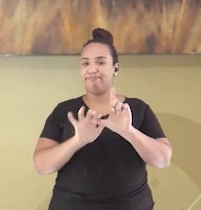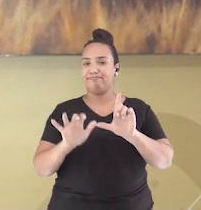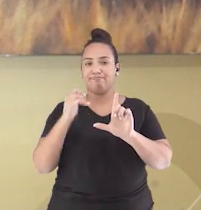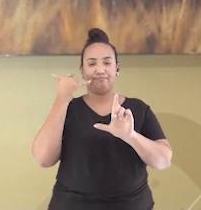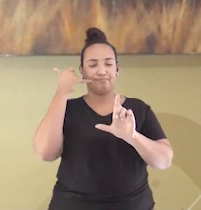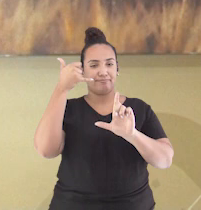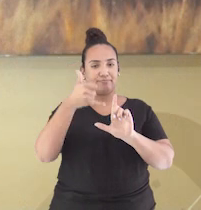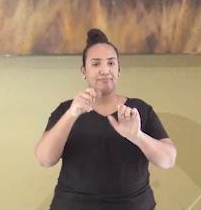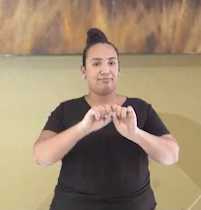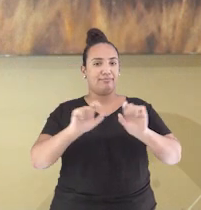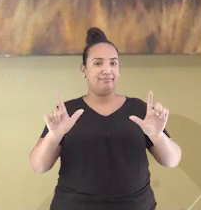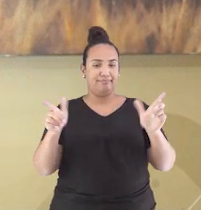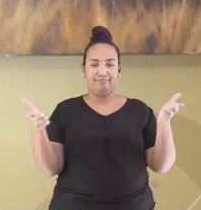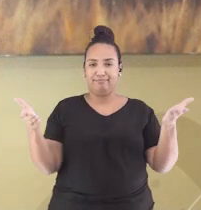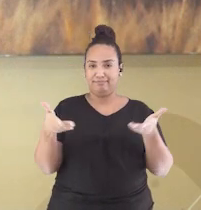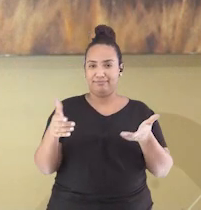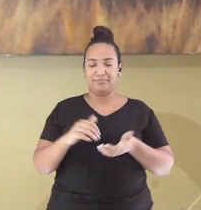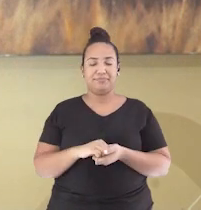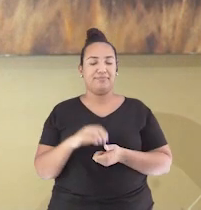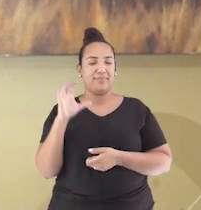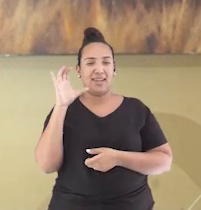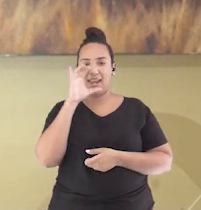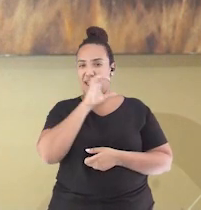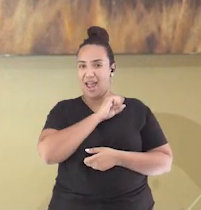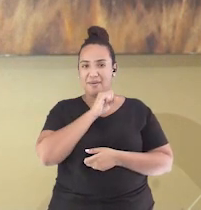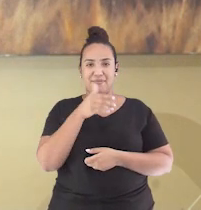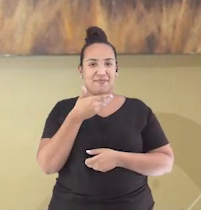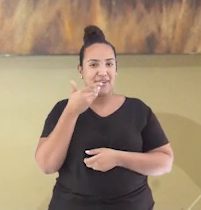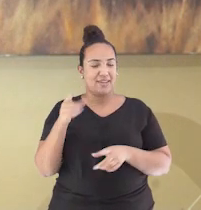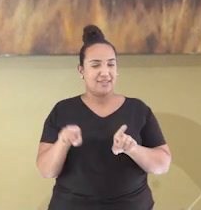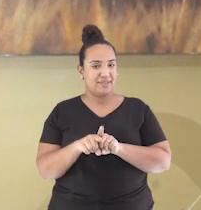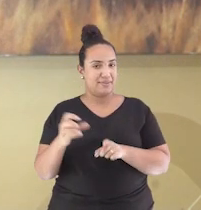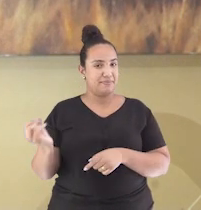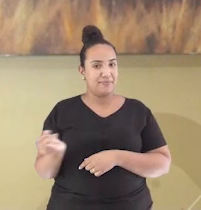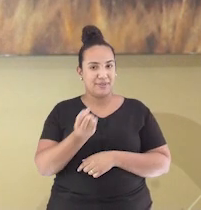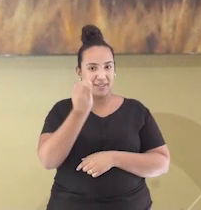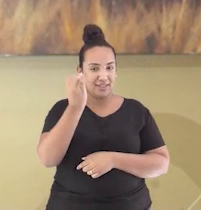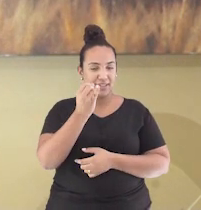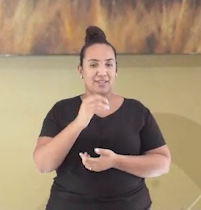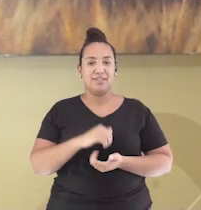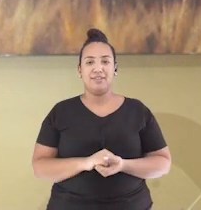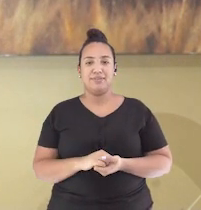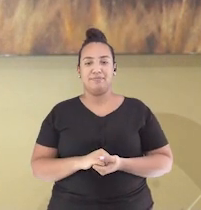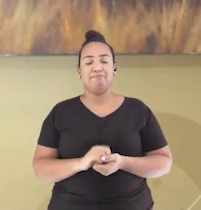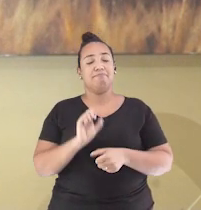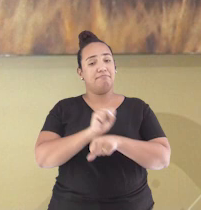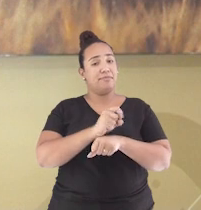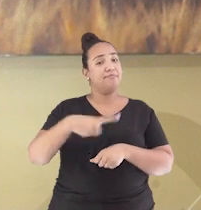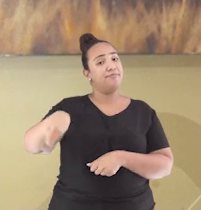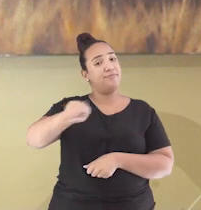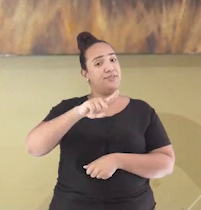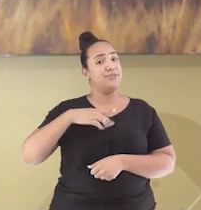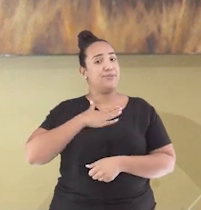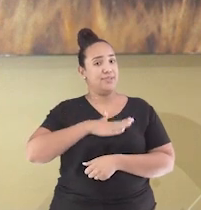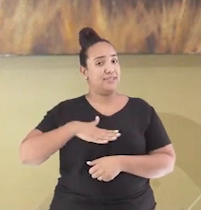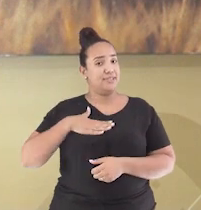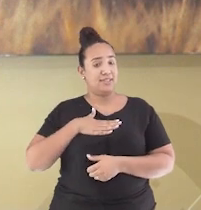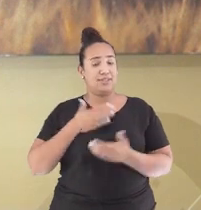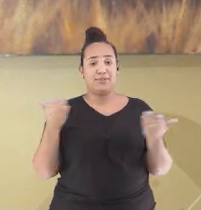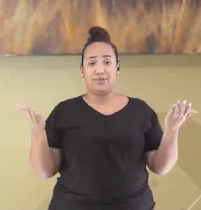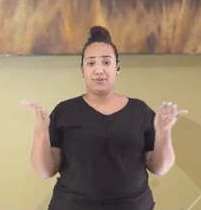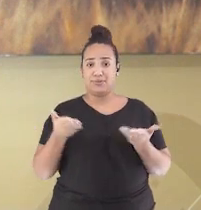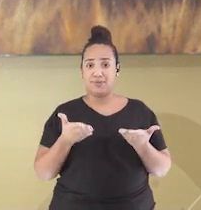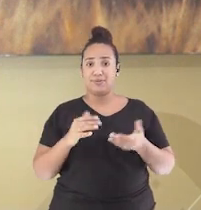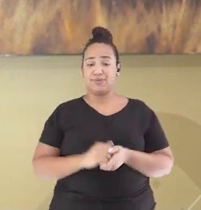a câmera para o QR Code aqui na tela. É rapidinho e muito importante para nós. Eu espero que tenham gostado do nosso programa